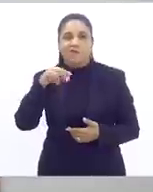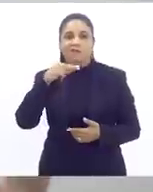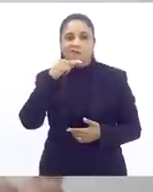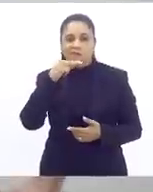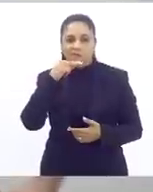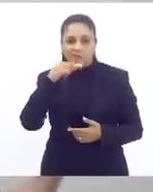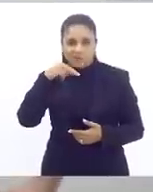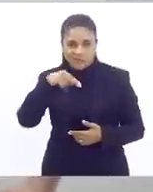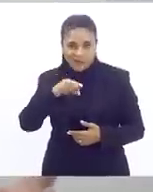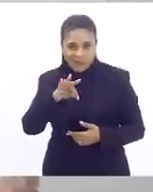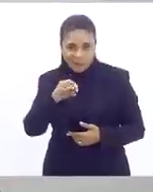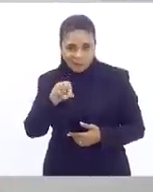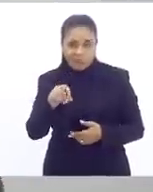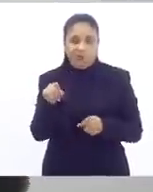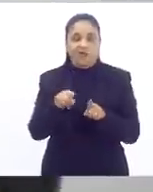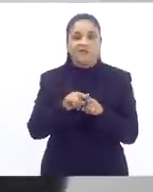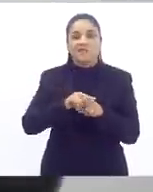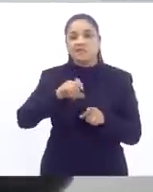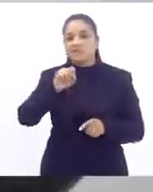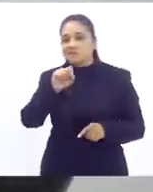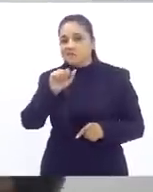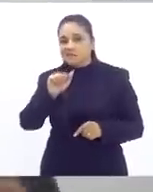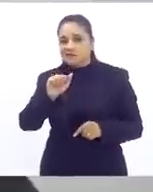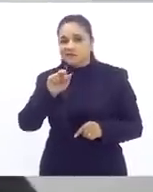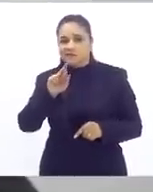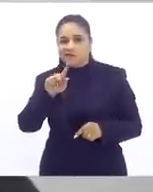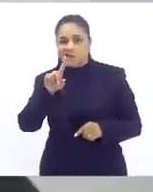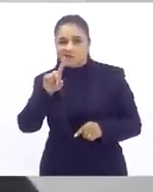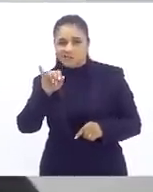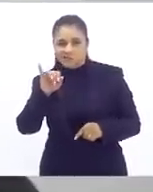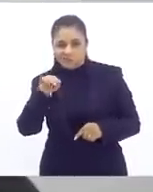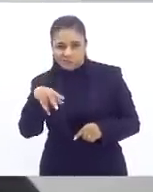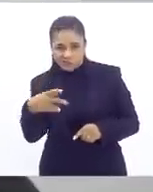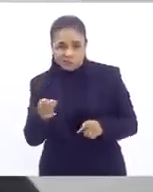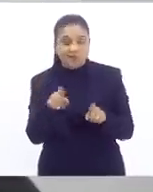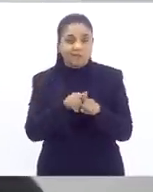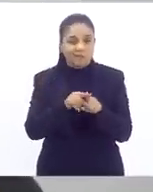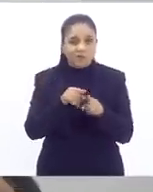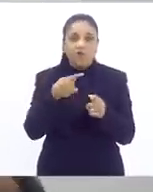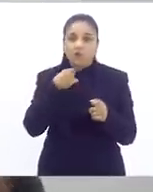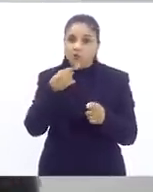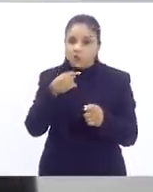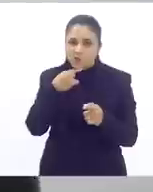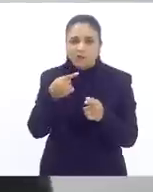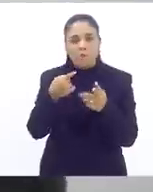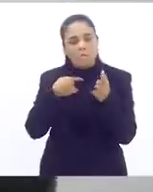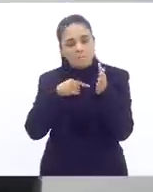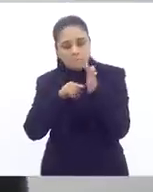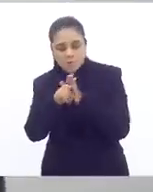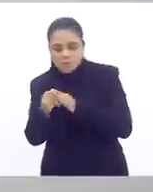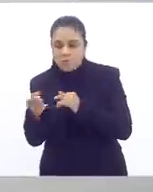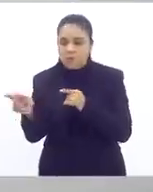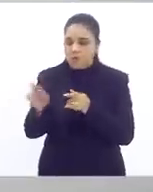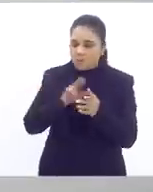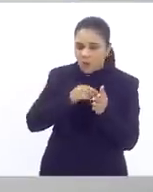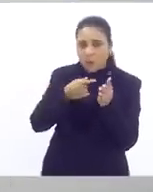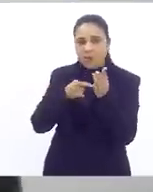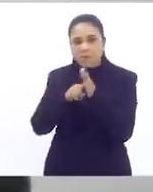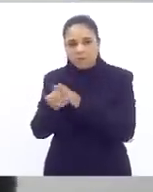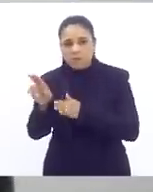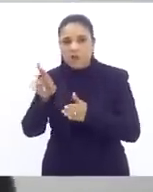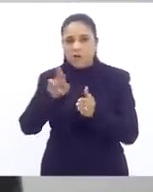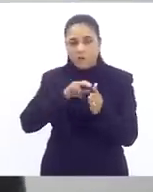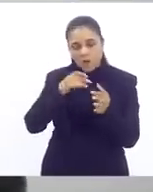de tirar dúvidas das pensões que eles estão fornecendo aos militares Nós também vamos perguntar sobre